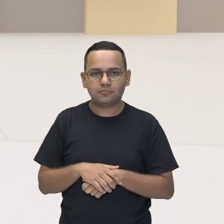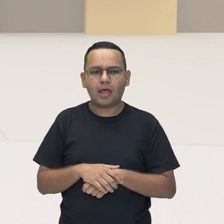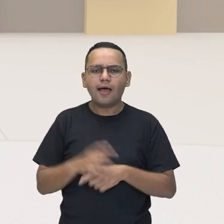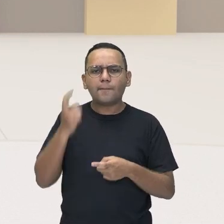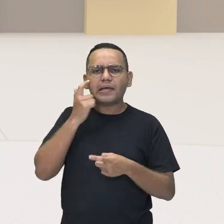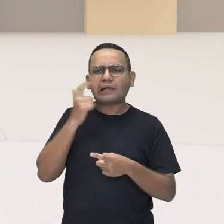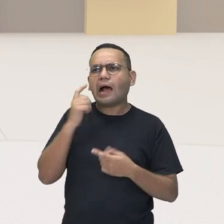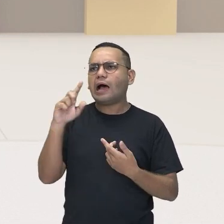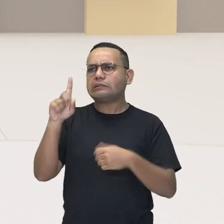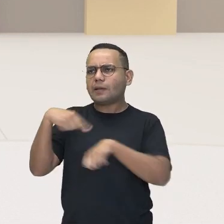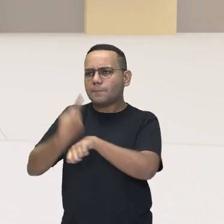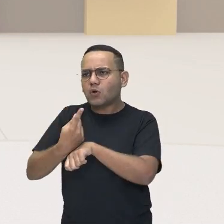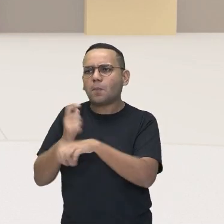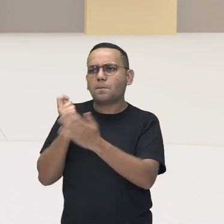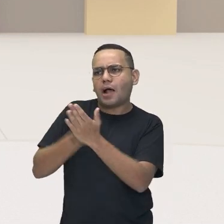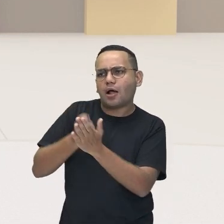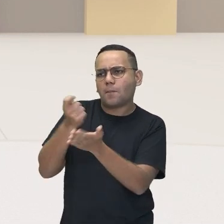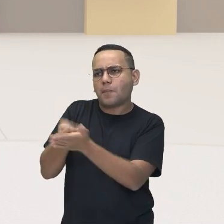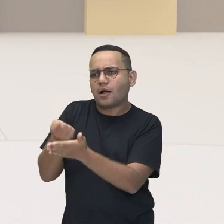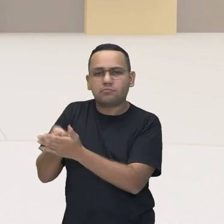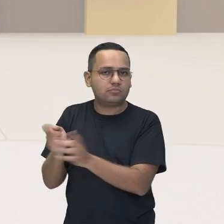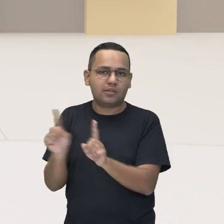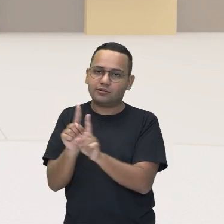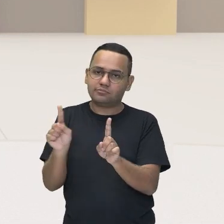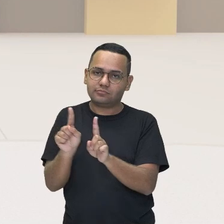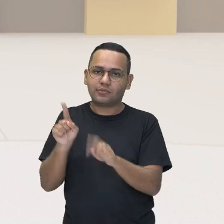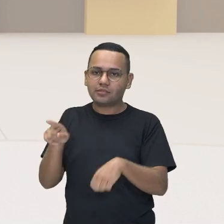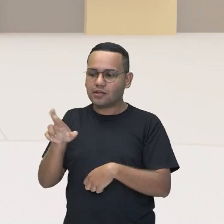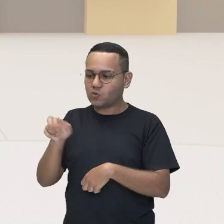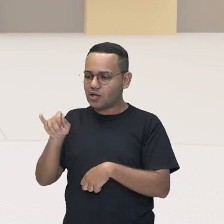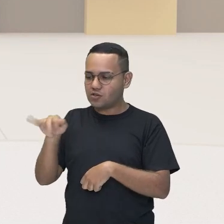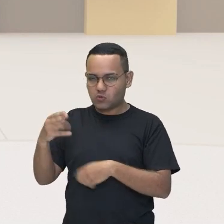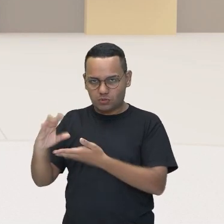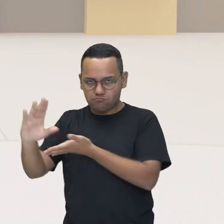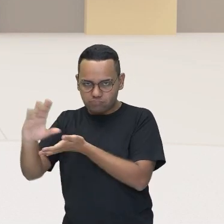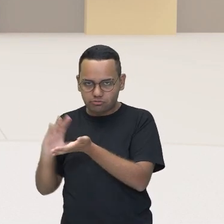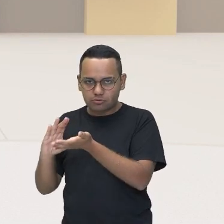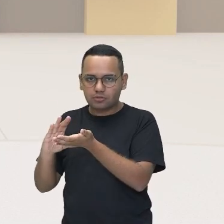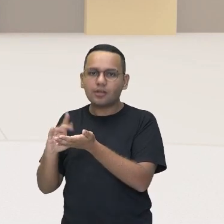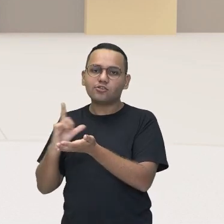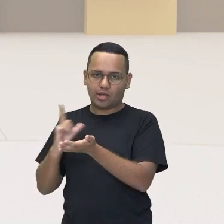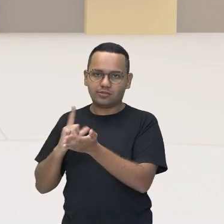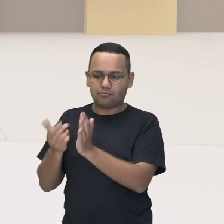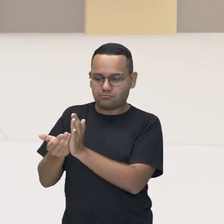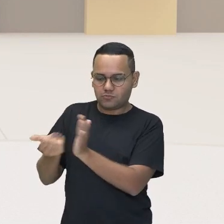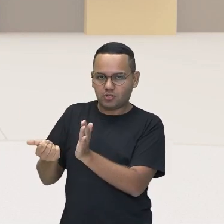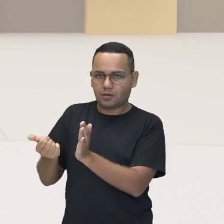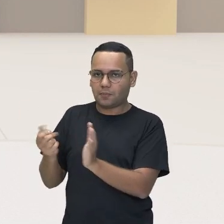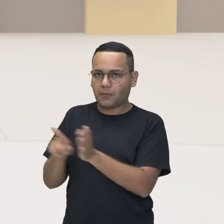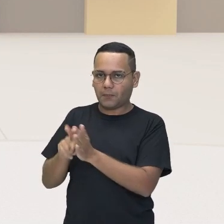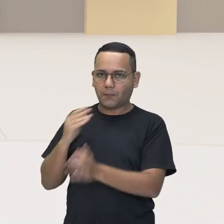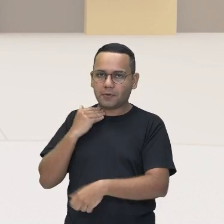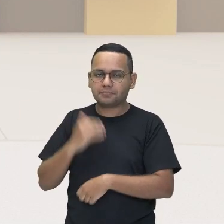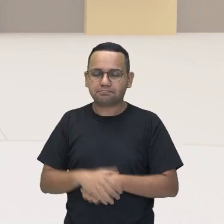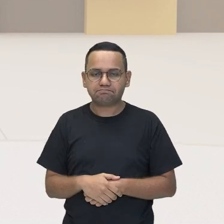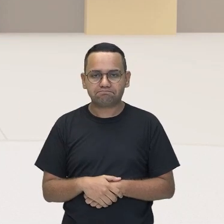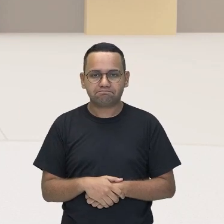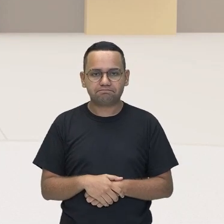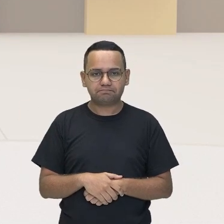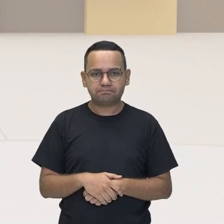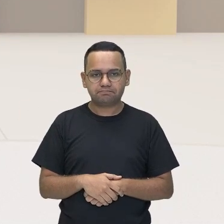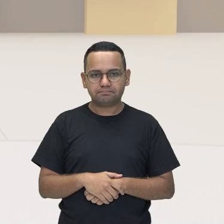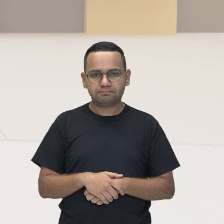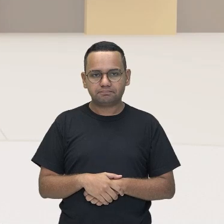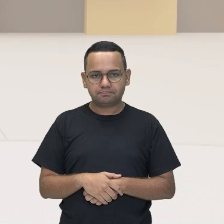restituição. Então caiu, você paga de uma vez. Então, prazos são curtos, ok? Muito bem. Vamos à próxima, né, professor? Vamos à